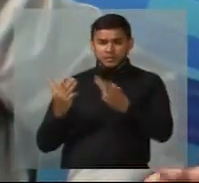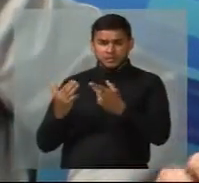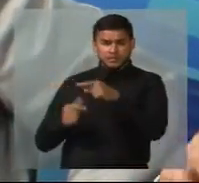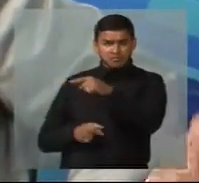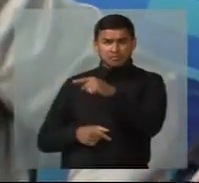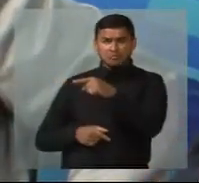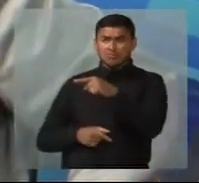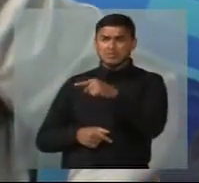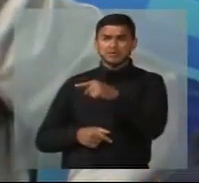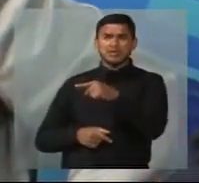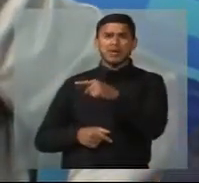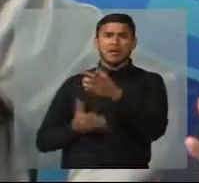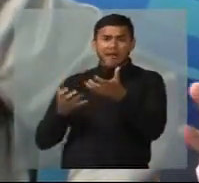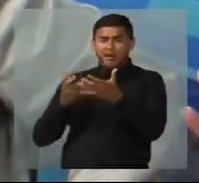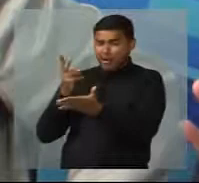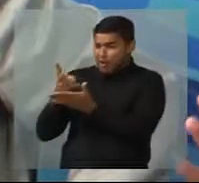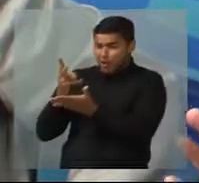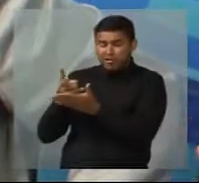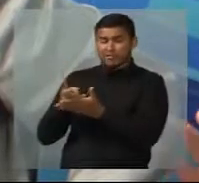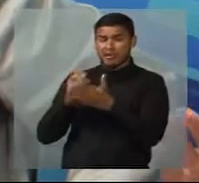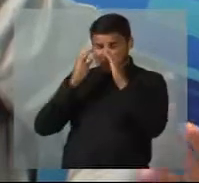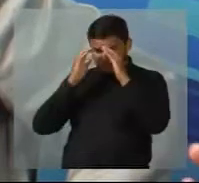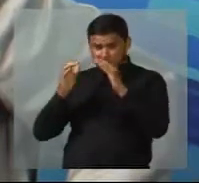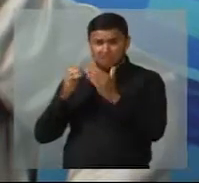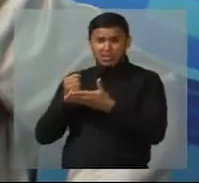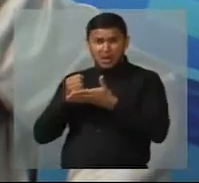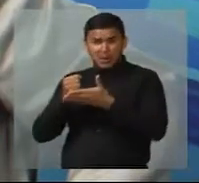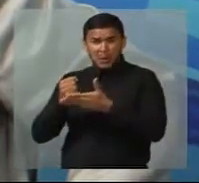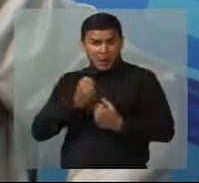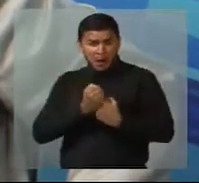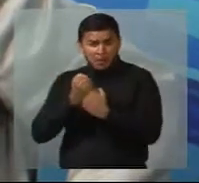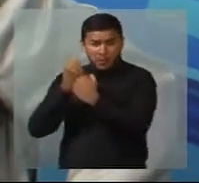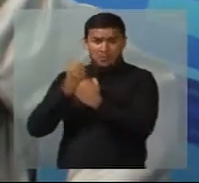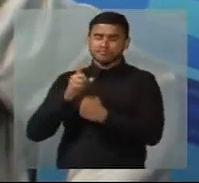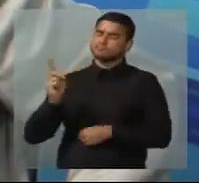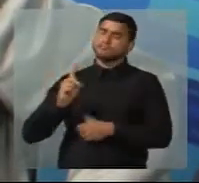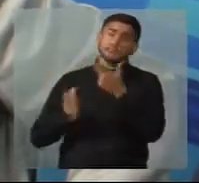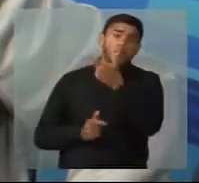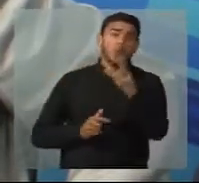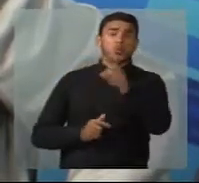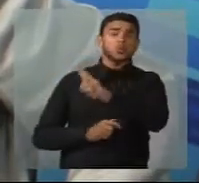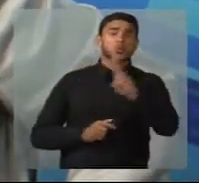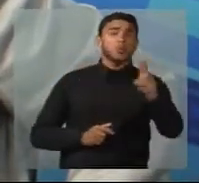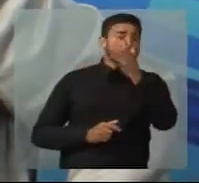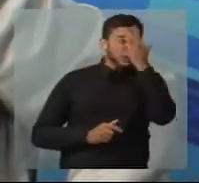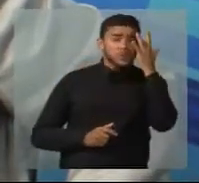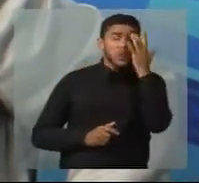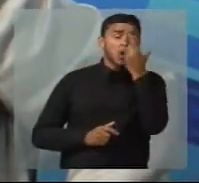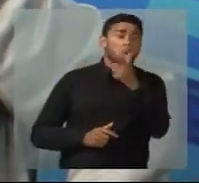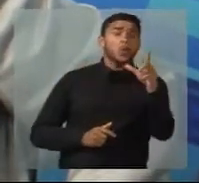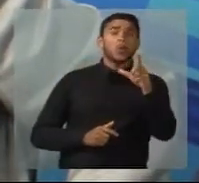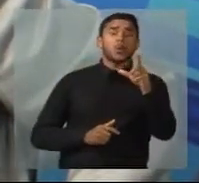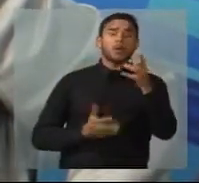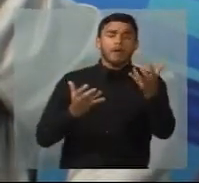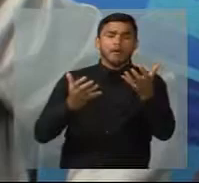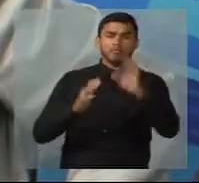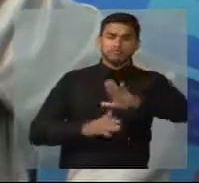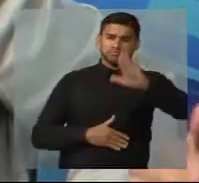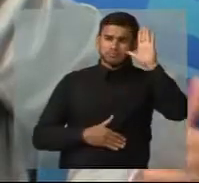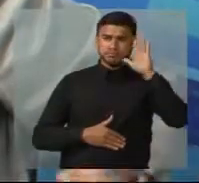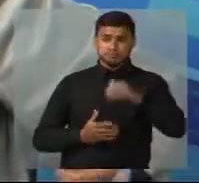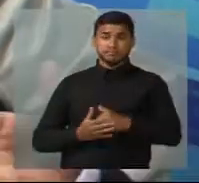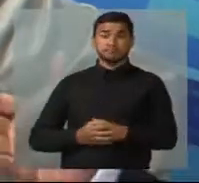erros, com outro nome, com uma outra candidatura. Agora, se vai ou não poder ser candidato, é a incerteza